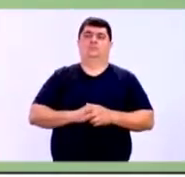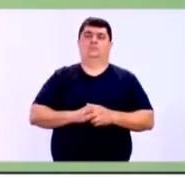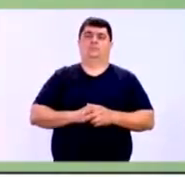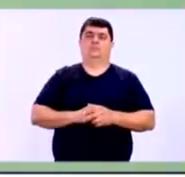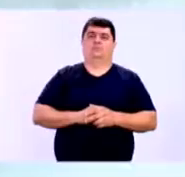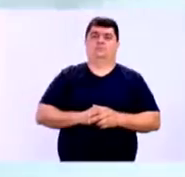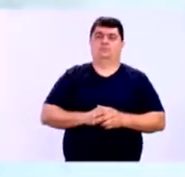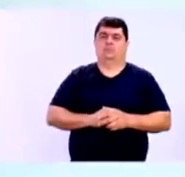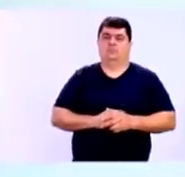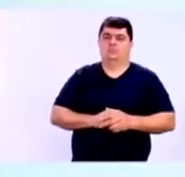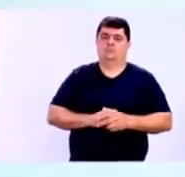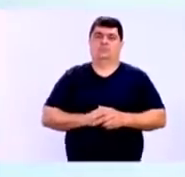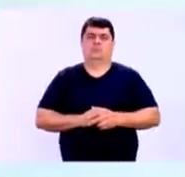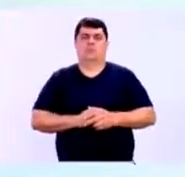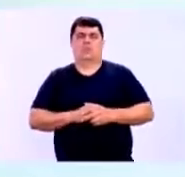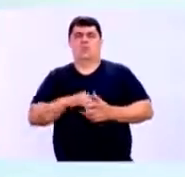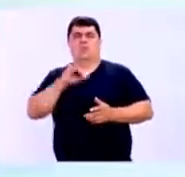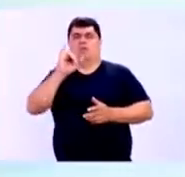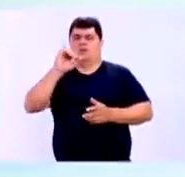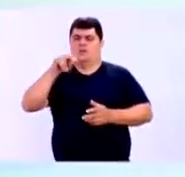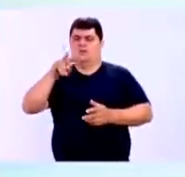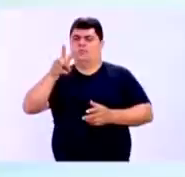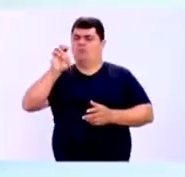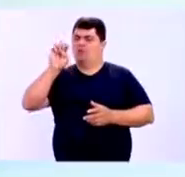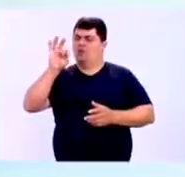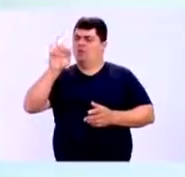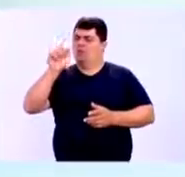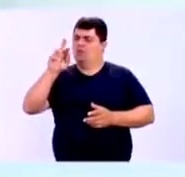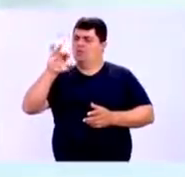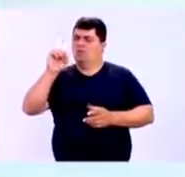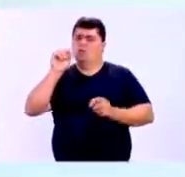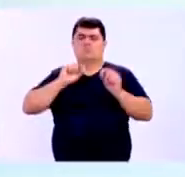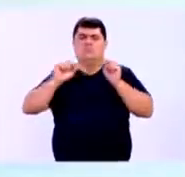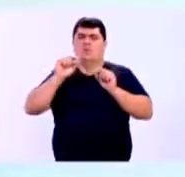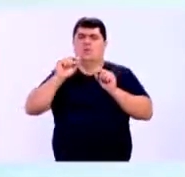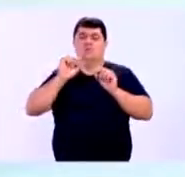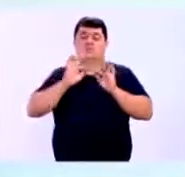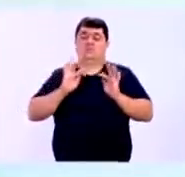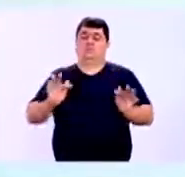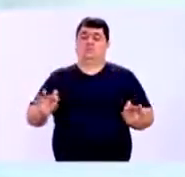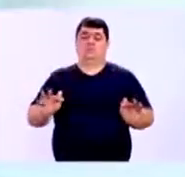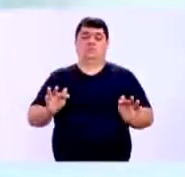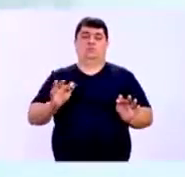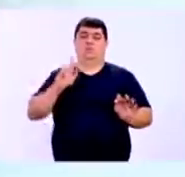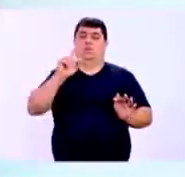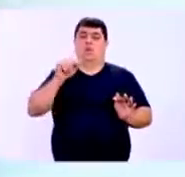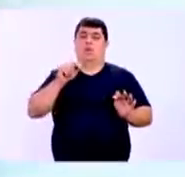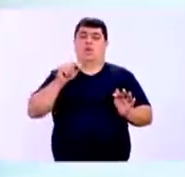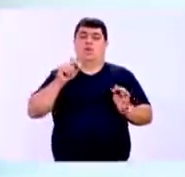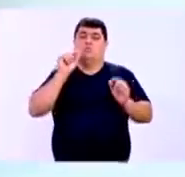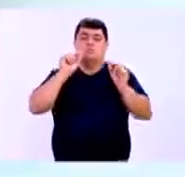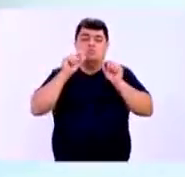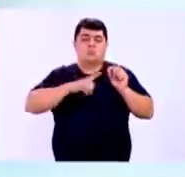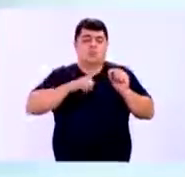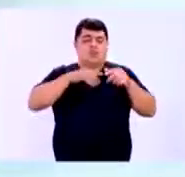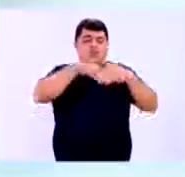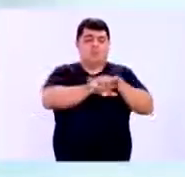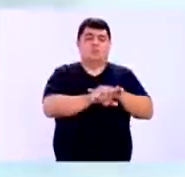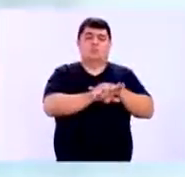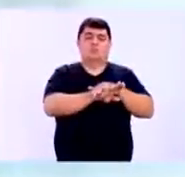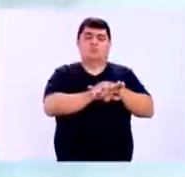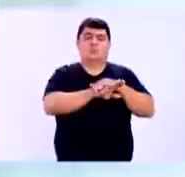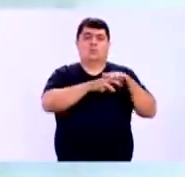Então, esse tal de inventário, o que é, professor? Simples, inventário é o estoque da empresa,